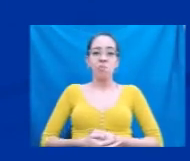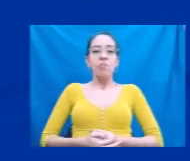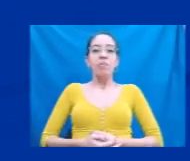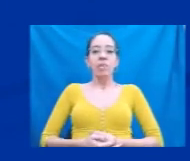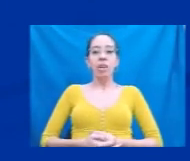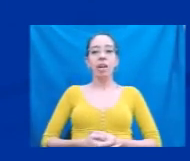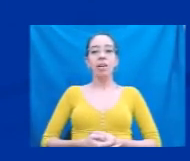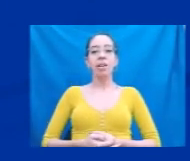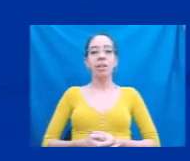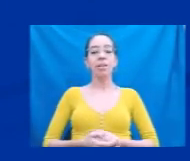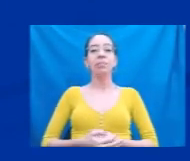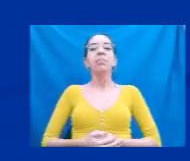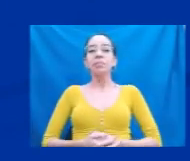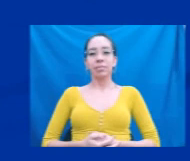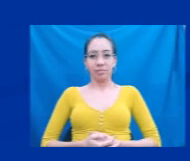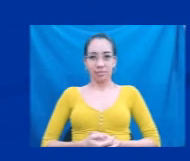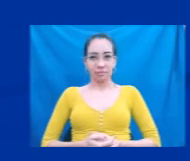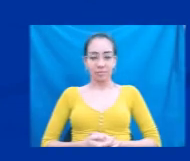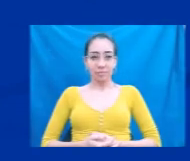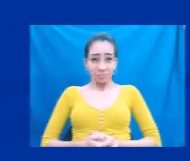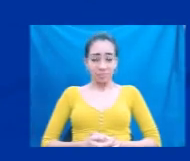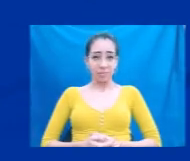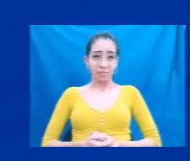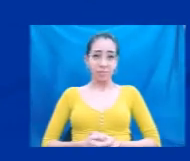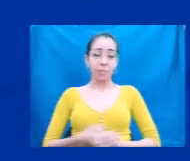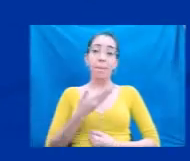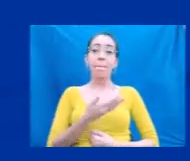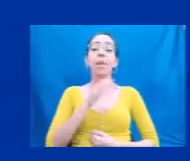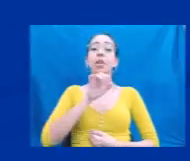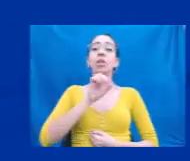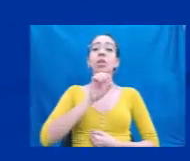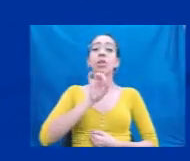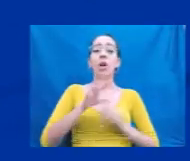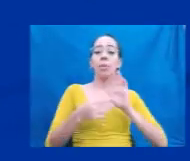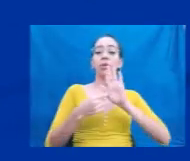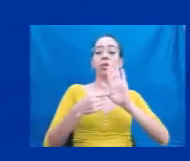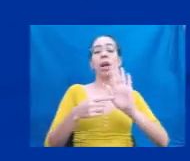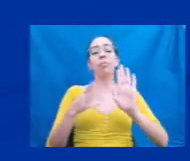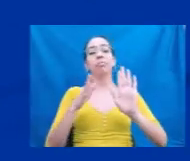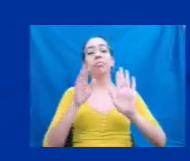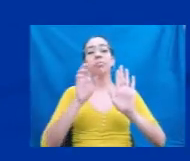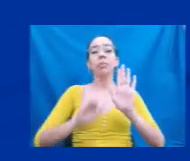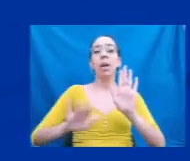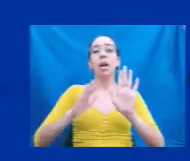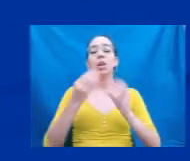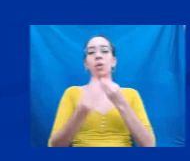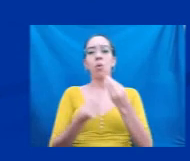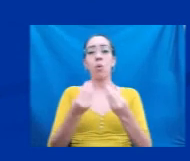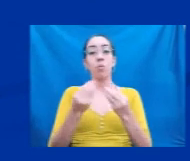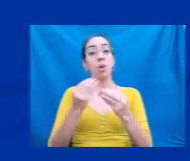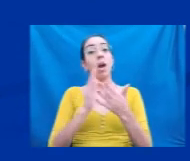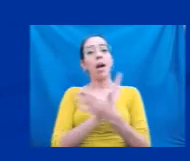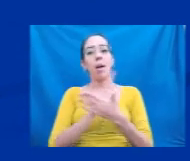Bem, gente, aqui é só para dar uma ideia a vocês de algumas incompatibilidades de produtos químicos quando nós temos